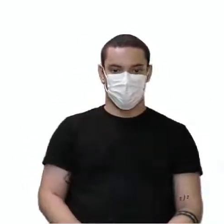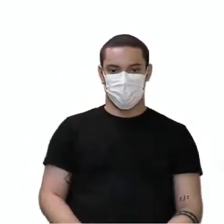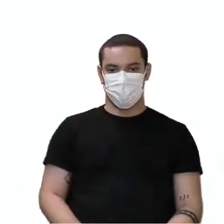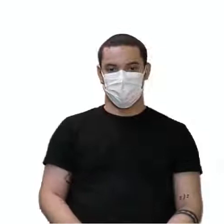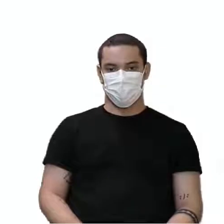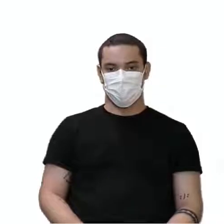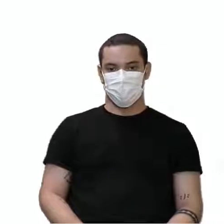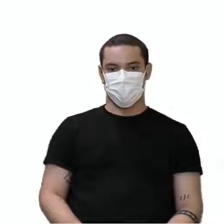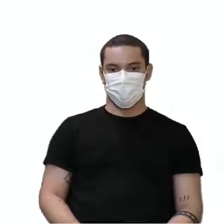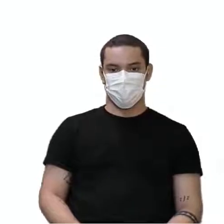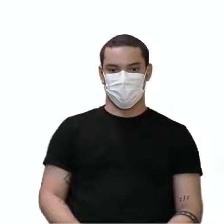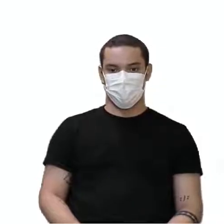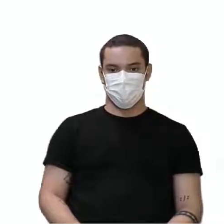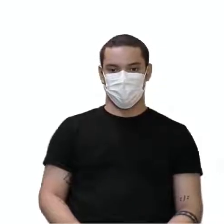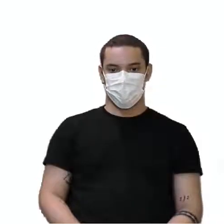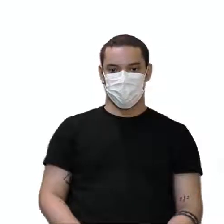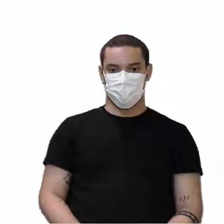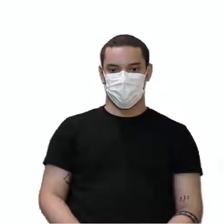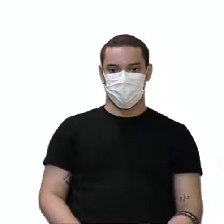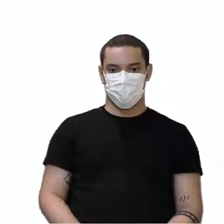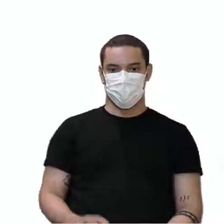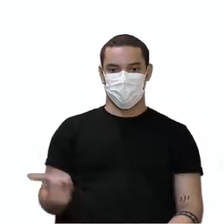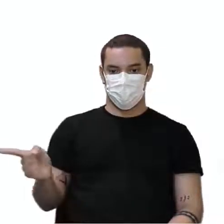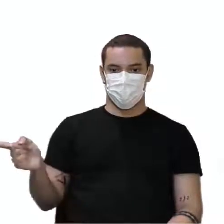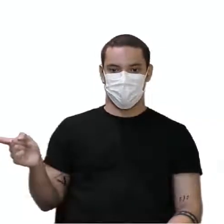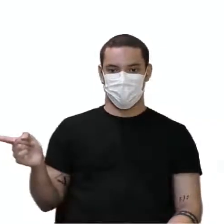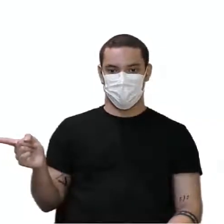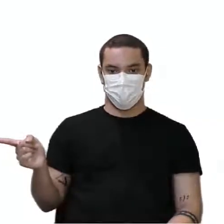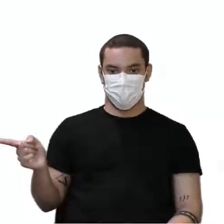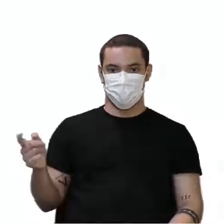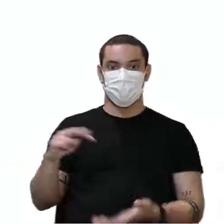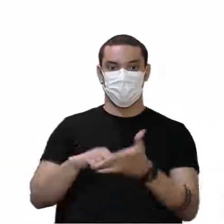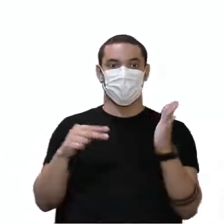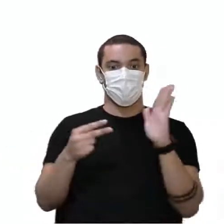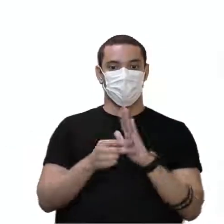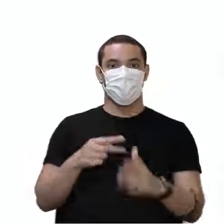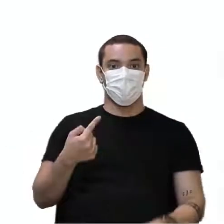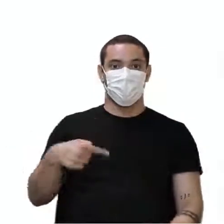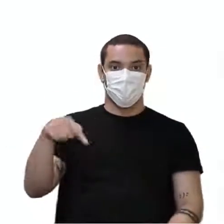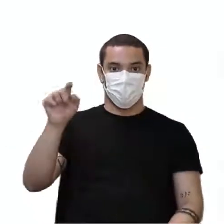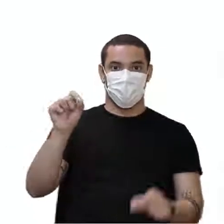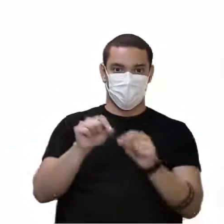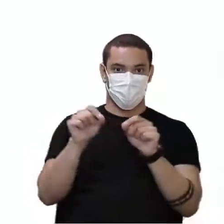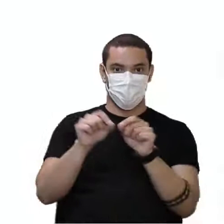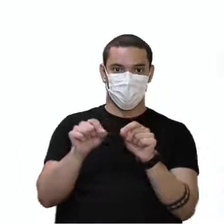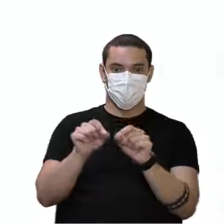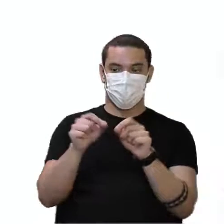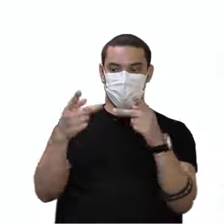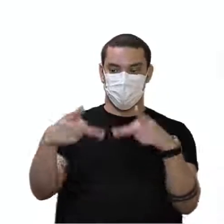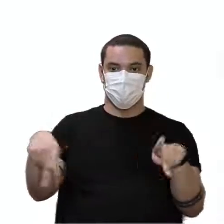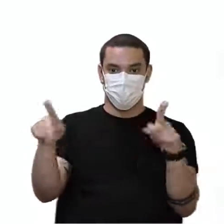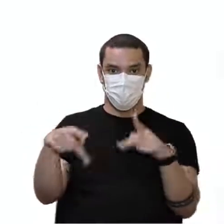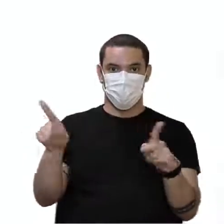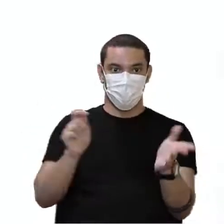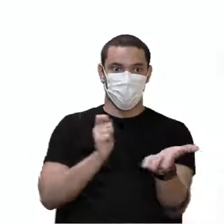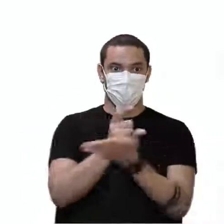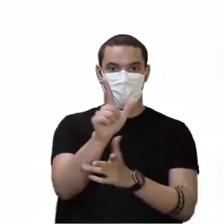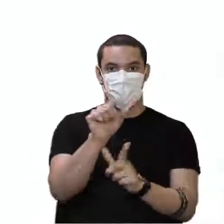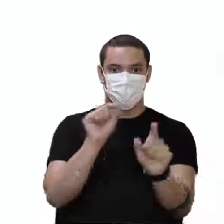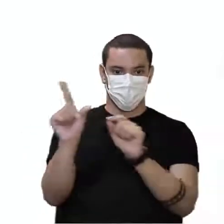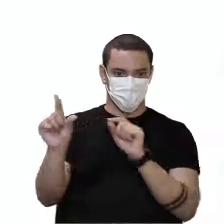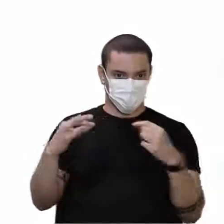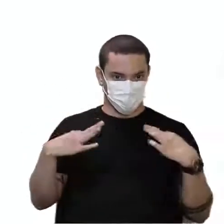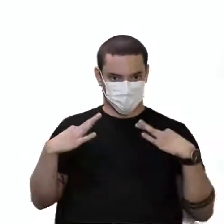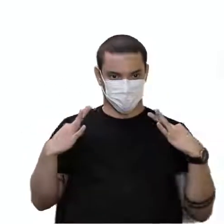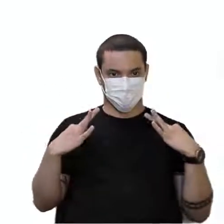mall center, tá? É o lugar que eles vão para fazer shopping. Então, se a irmã não está em casa, então